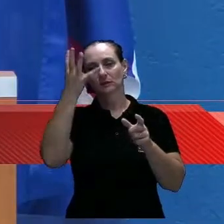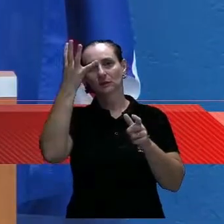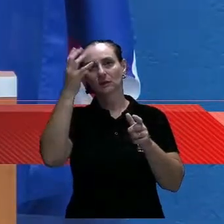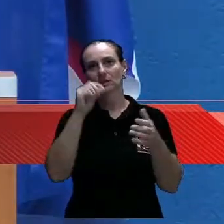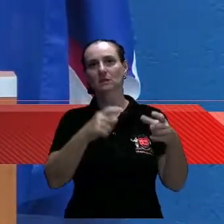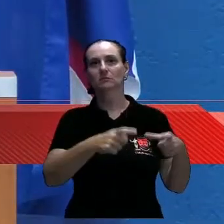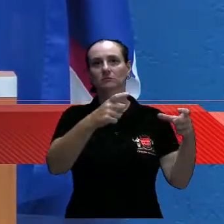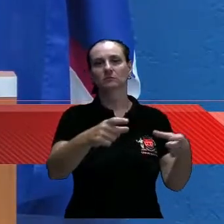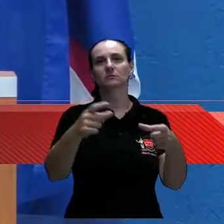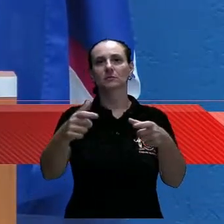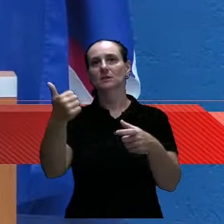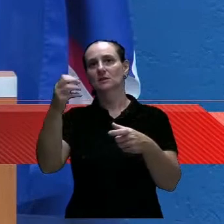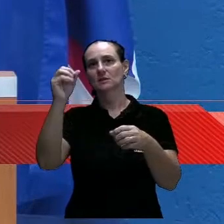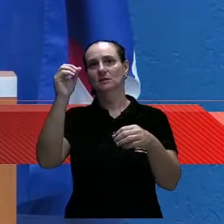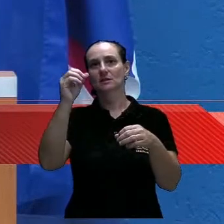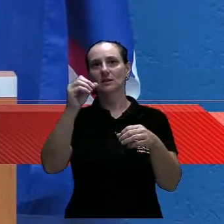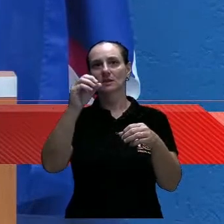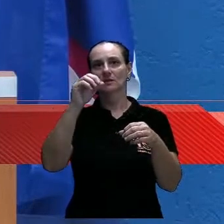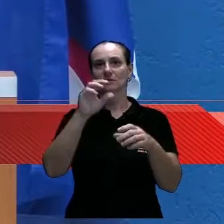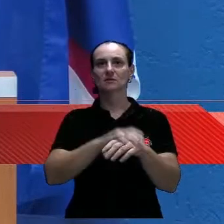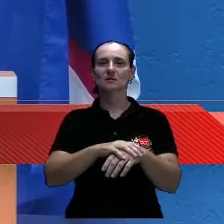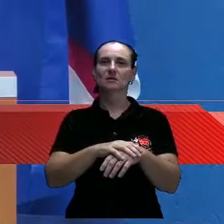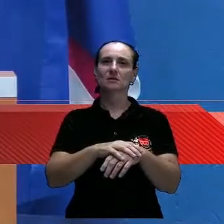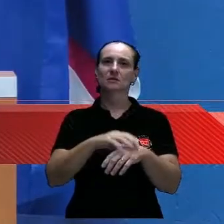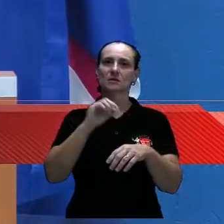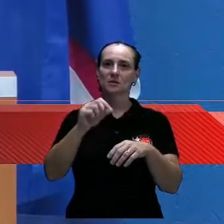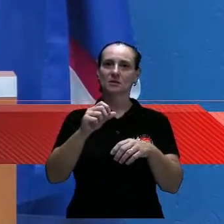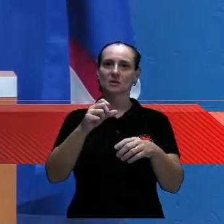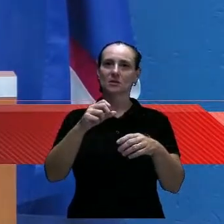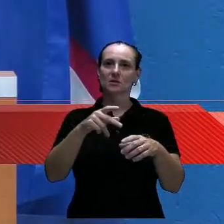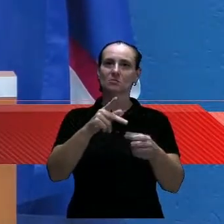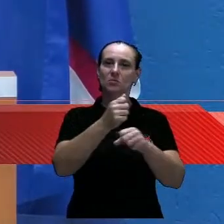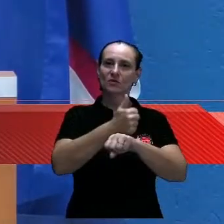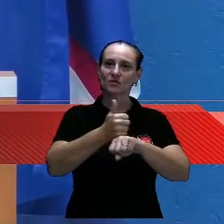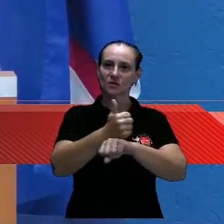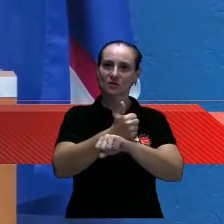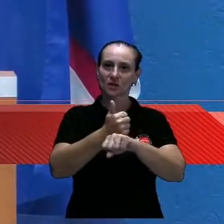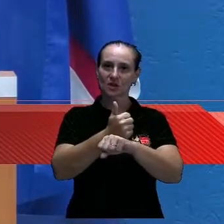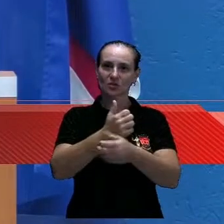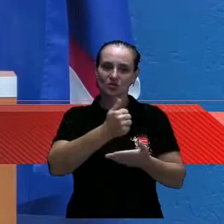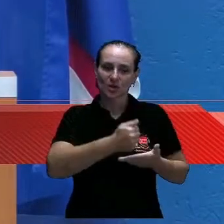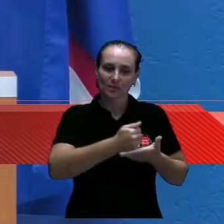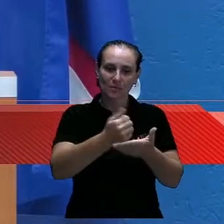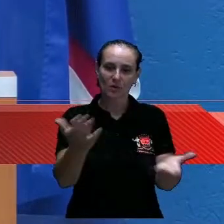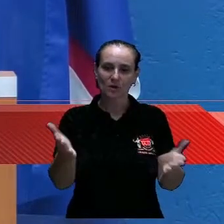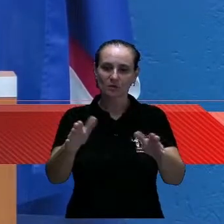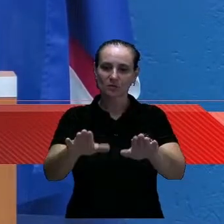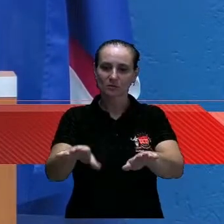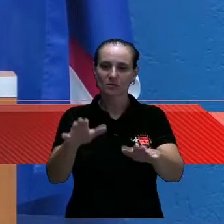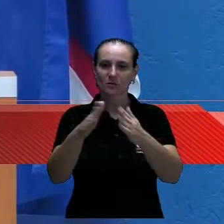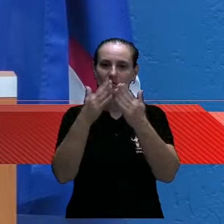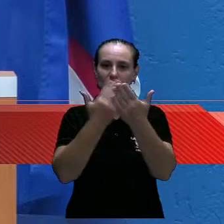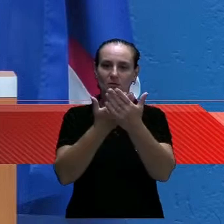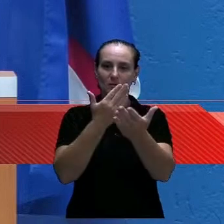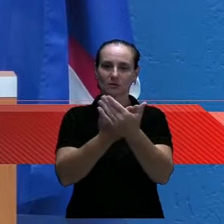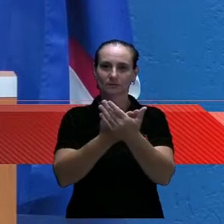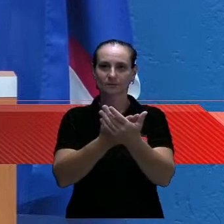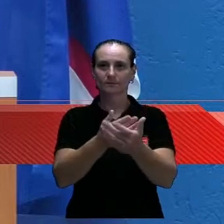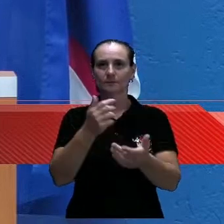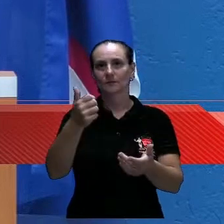cargos são 100 vagas eh profissional de apoio a inclusão escolar então o salário é de